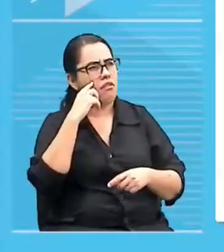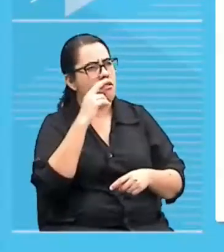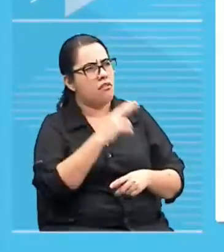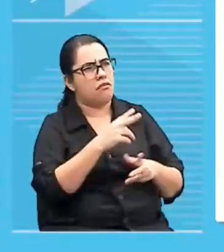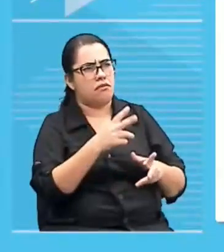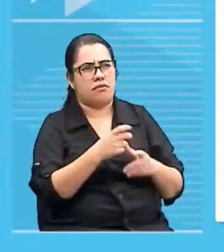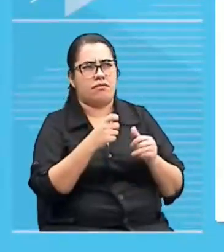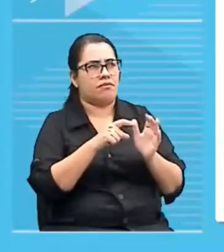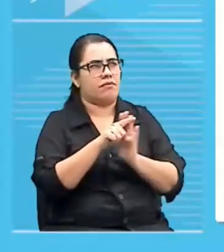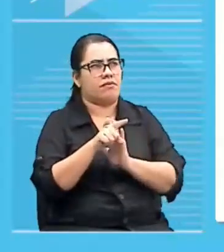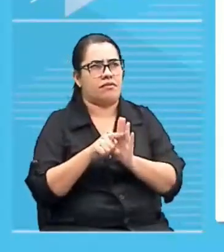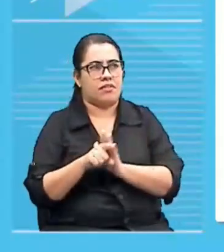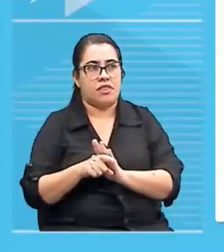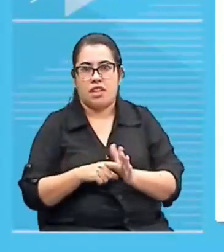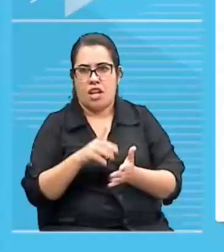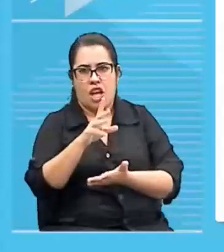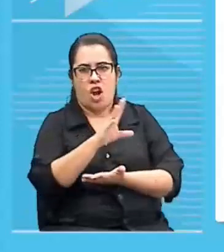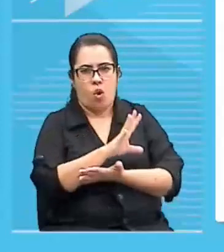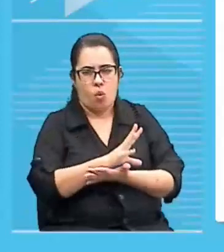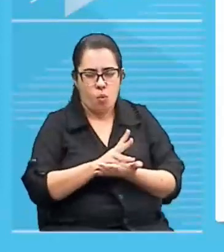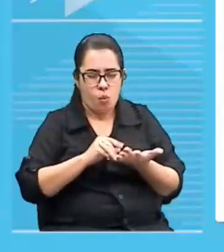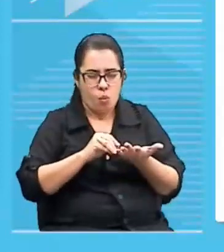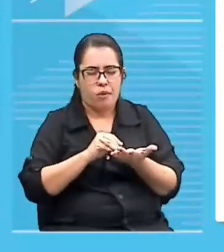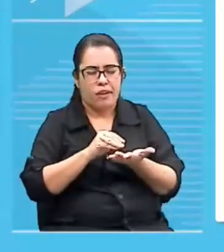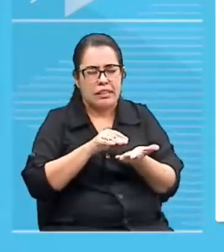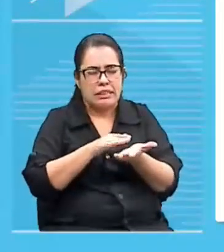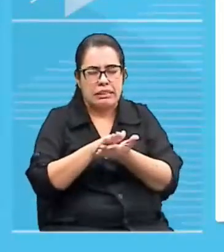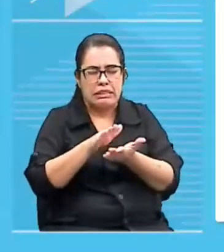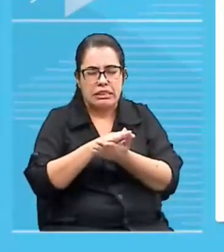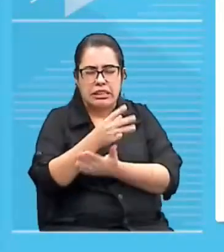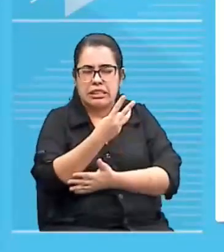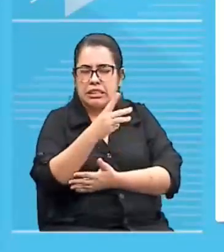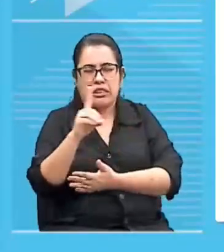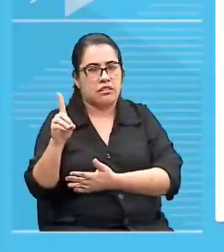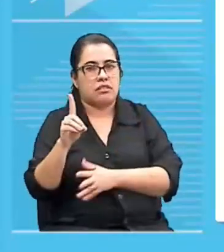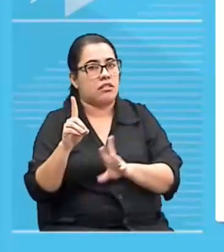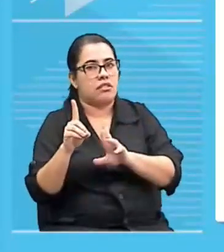Esse aqui já não fala mais de impressão 3D, certo? Ele